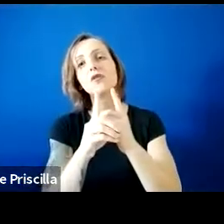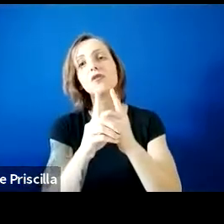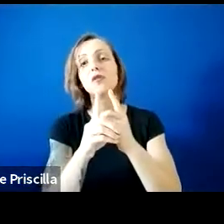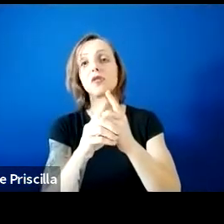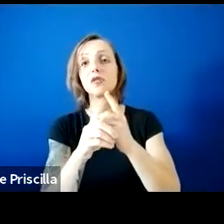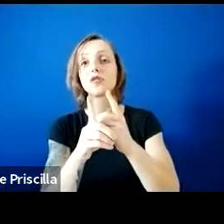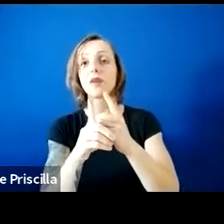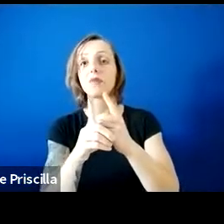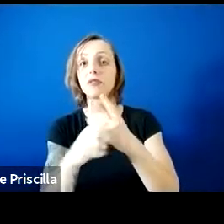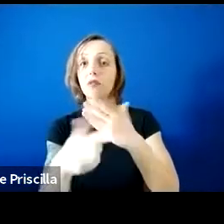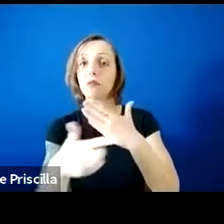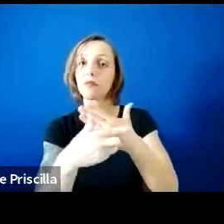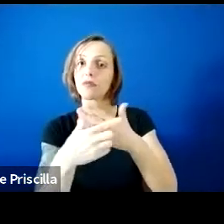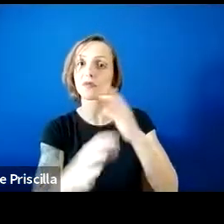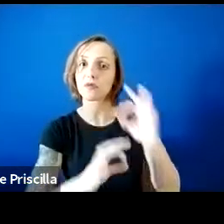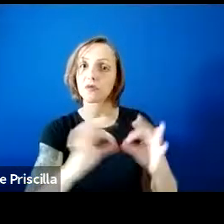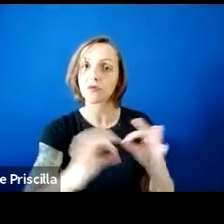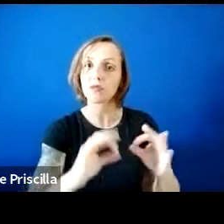Via Campesina?